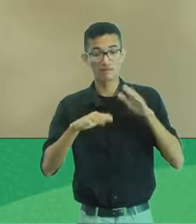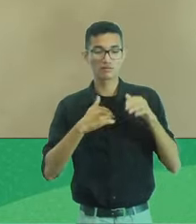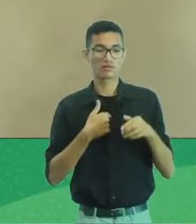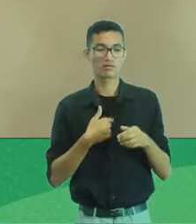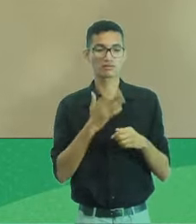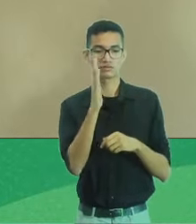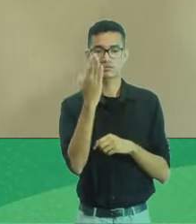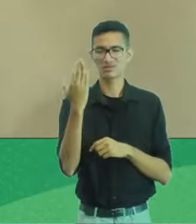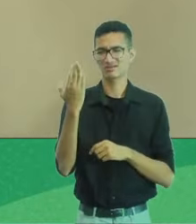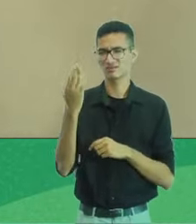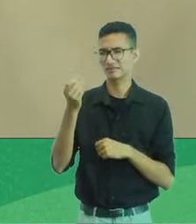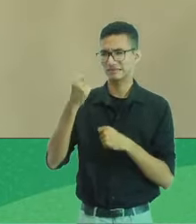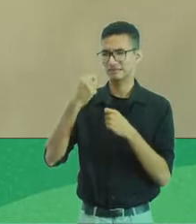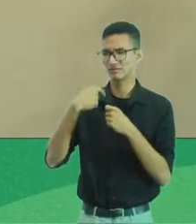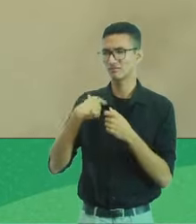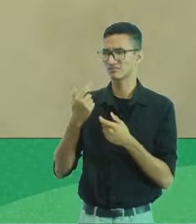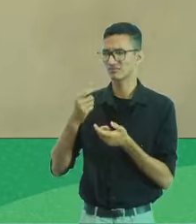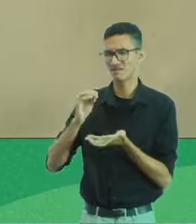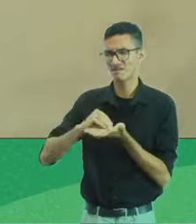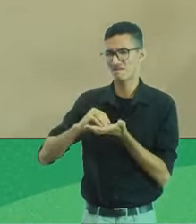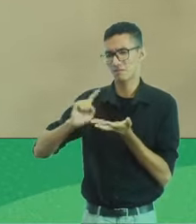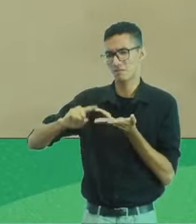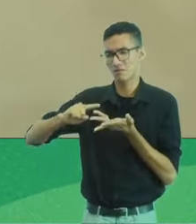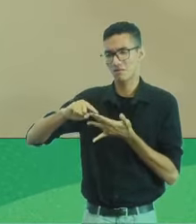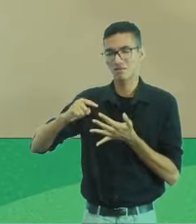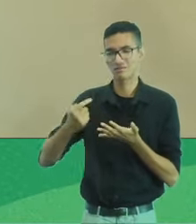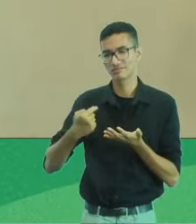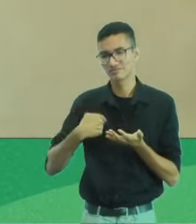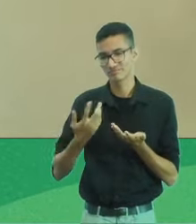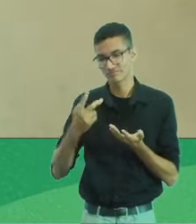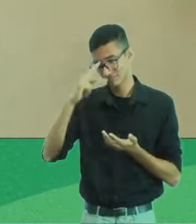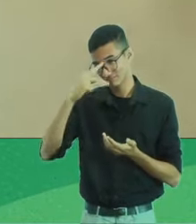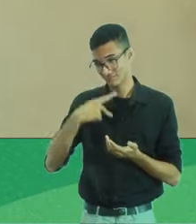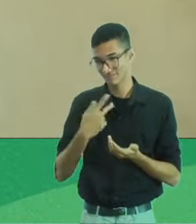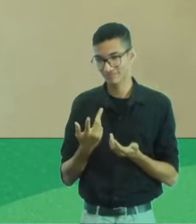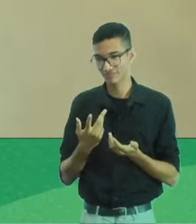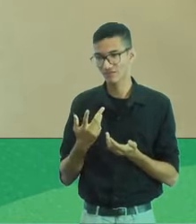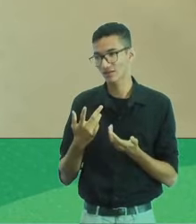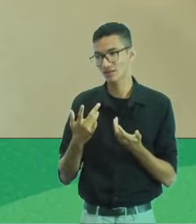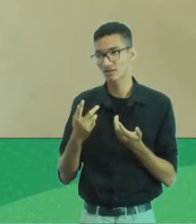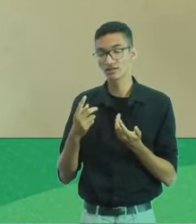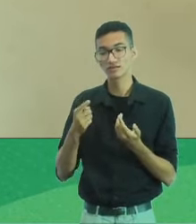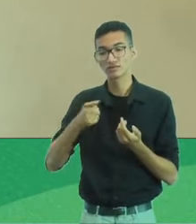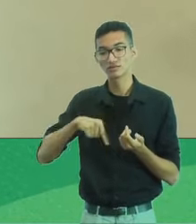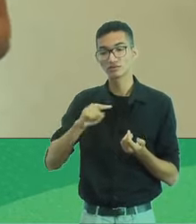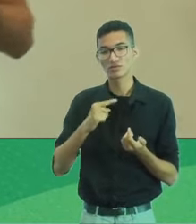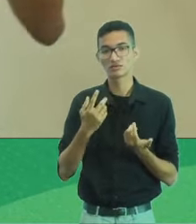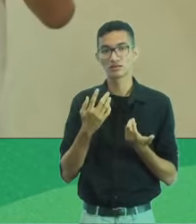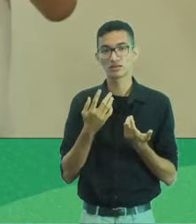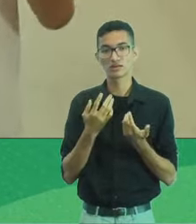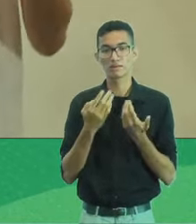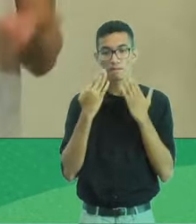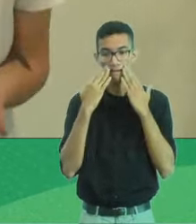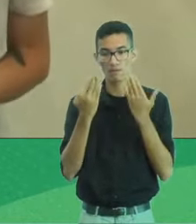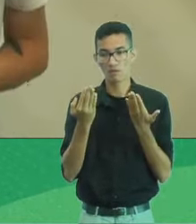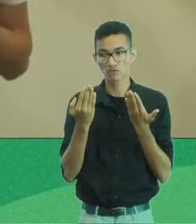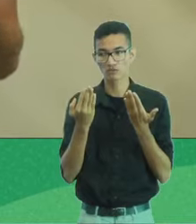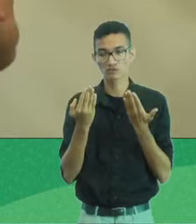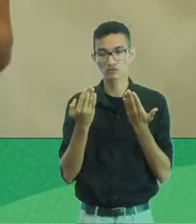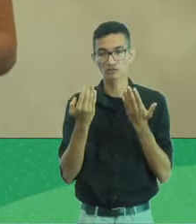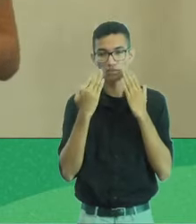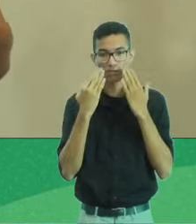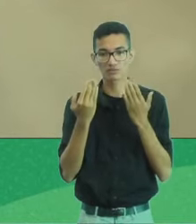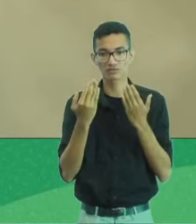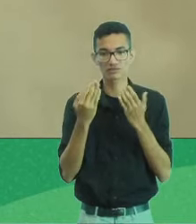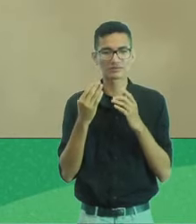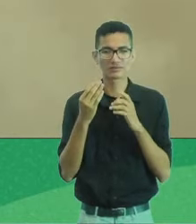duras críticas fico fazendo para mim mesmo sabe quando a gente mostra esse lado que